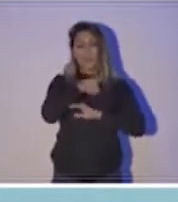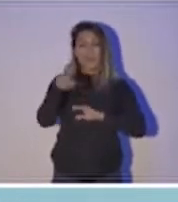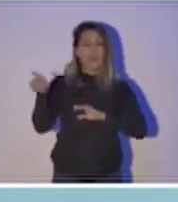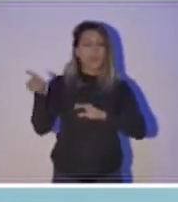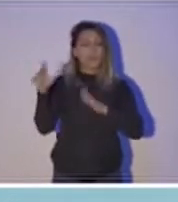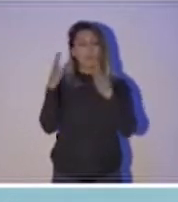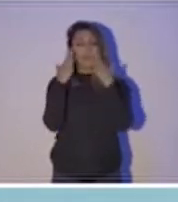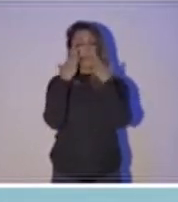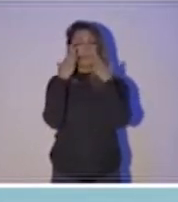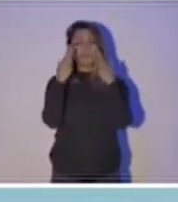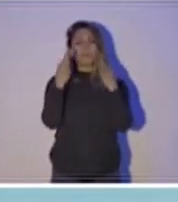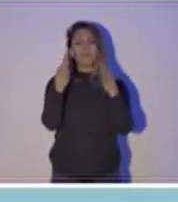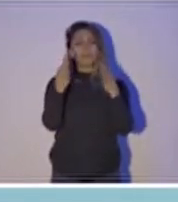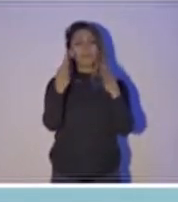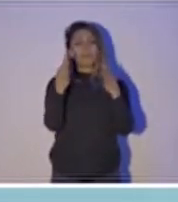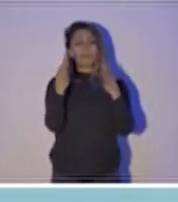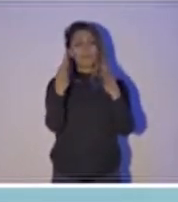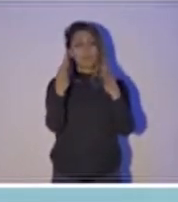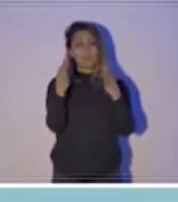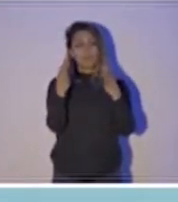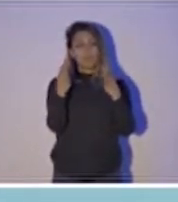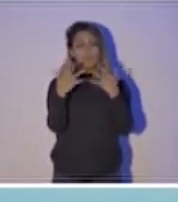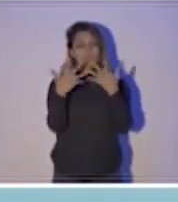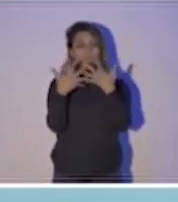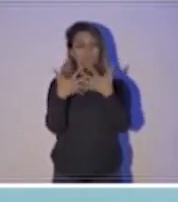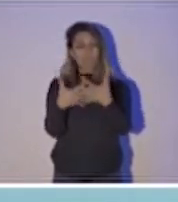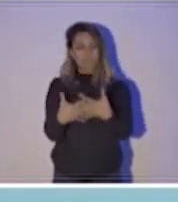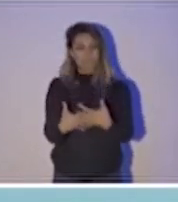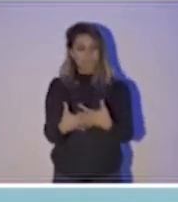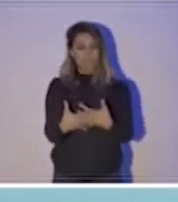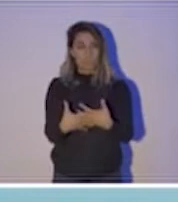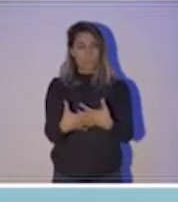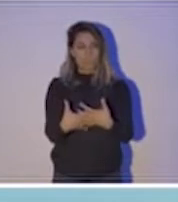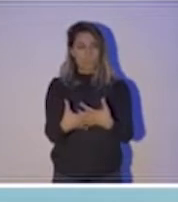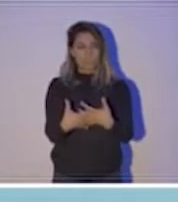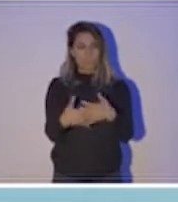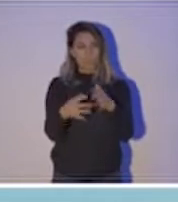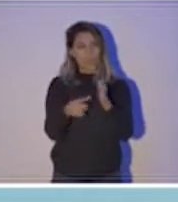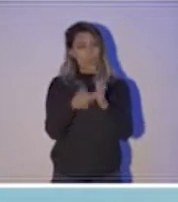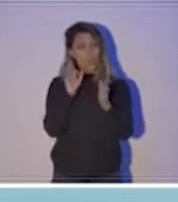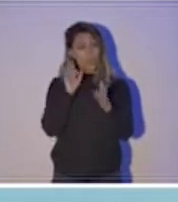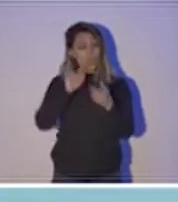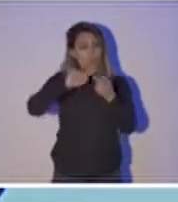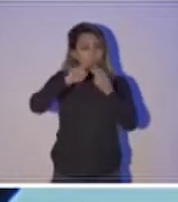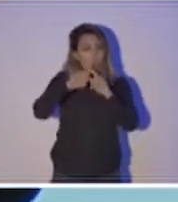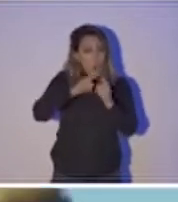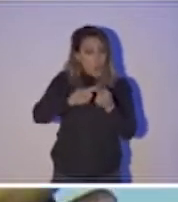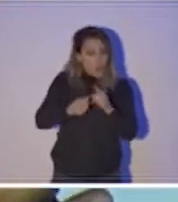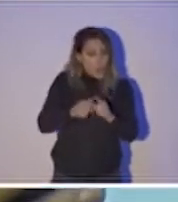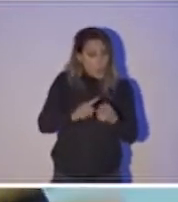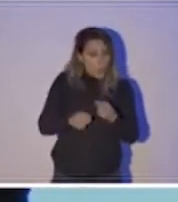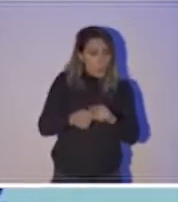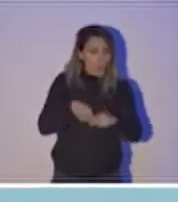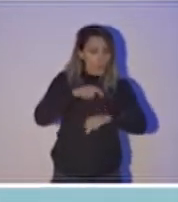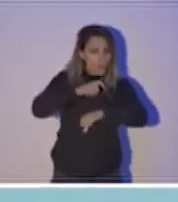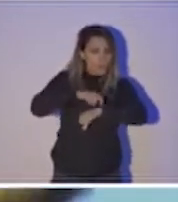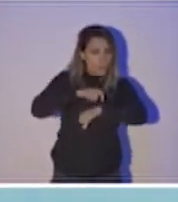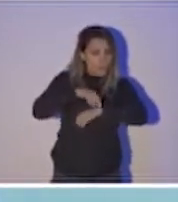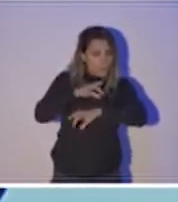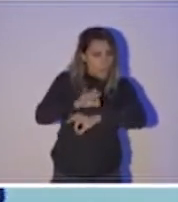ativa. Quando a gente cria combinados claros para que eles possam falar e